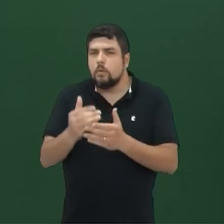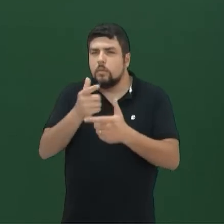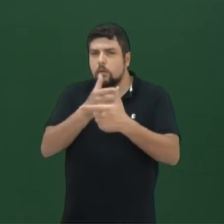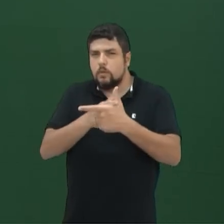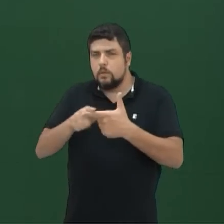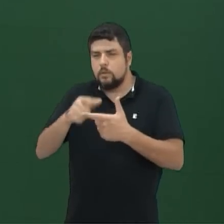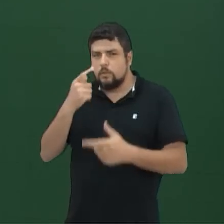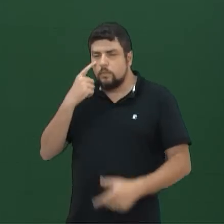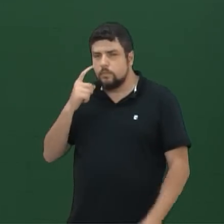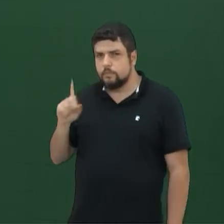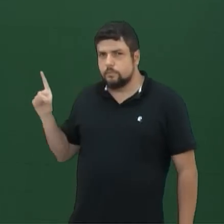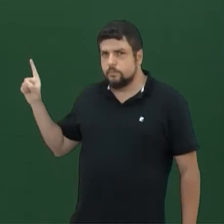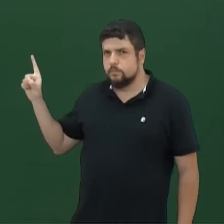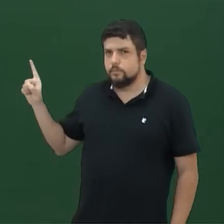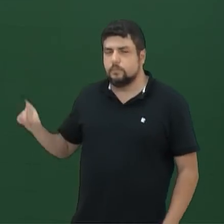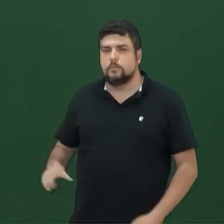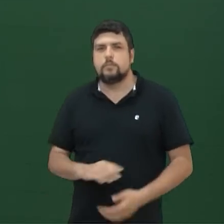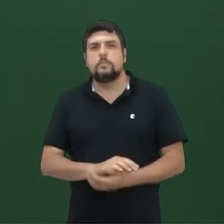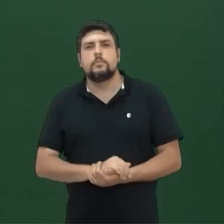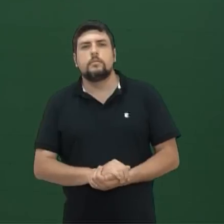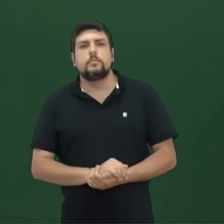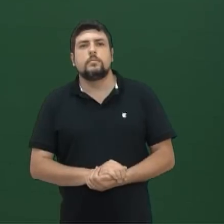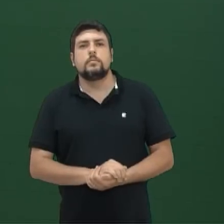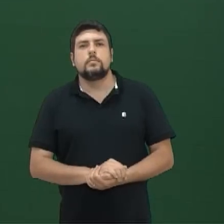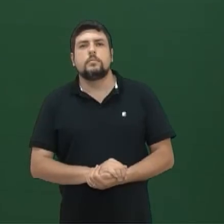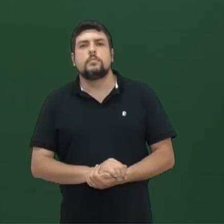dividir esse senhor por 10.